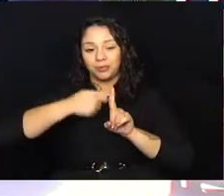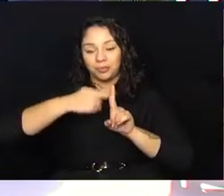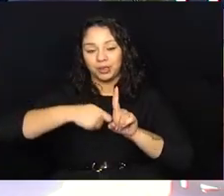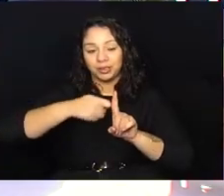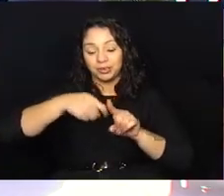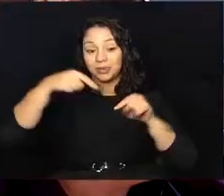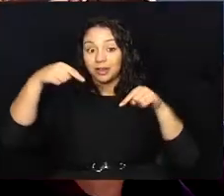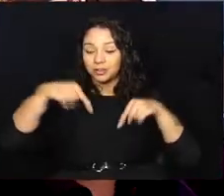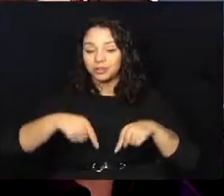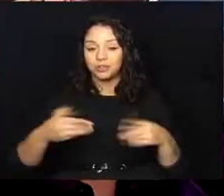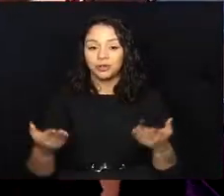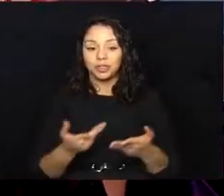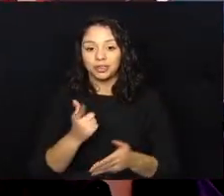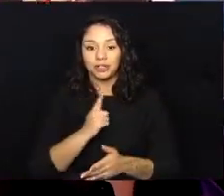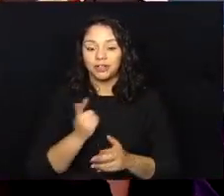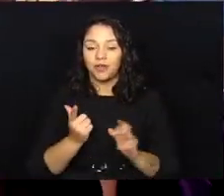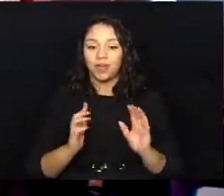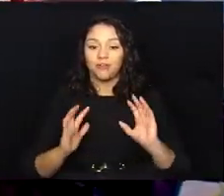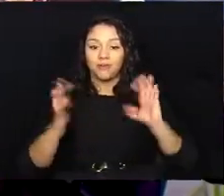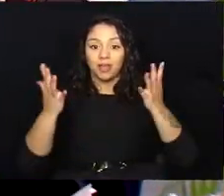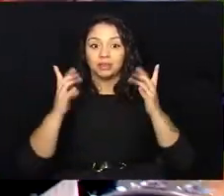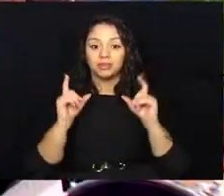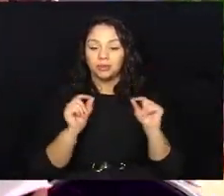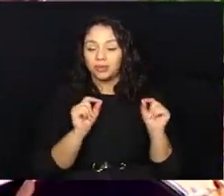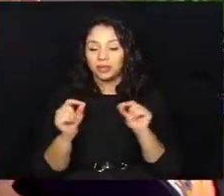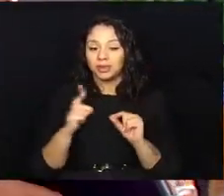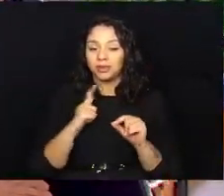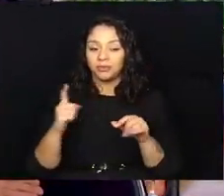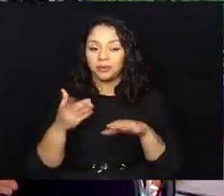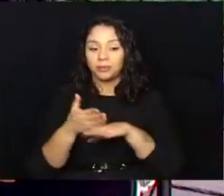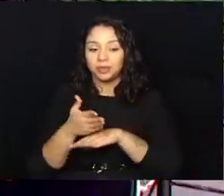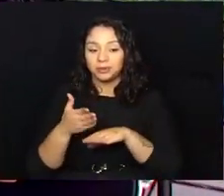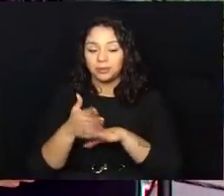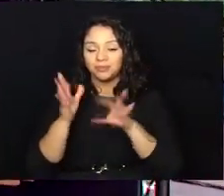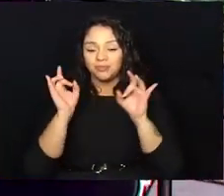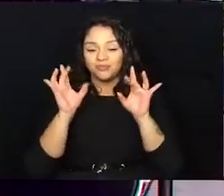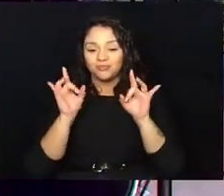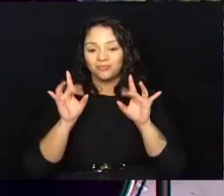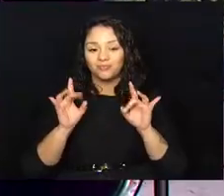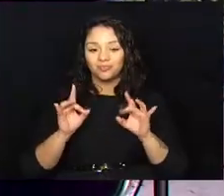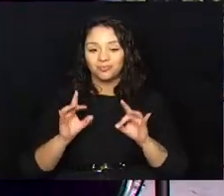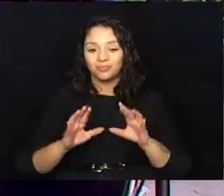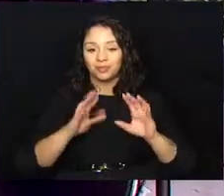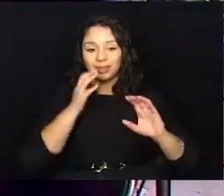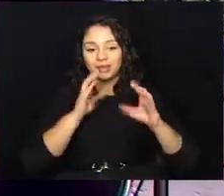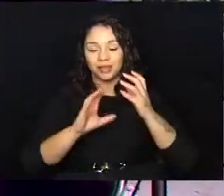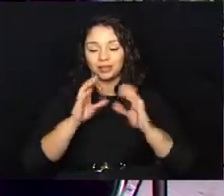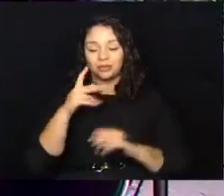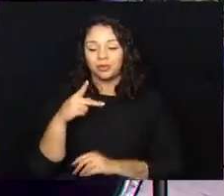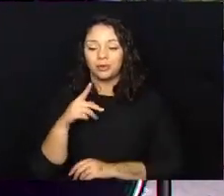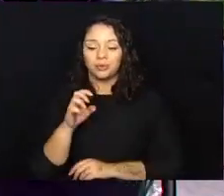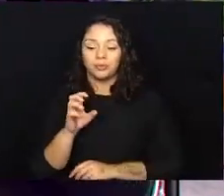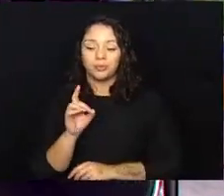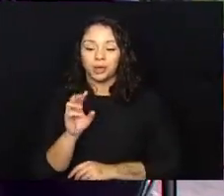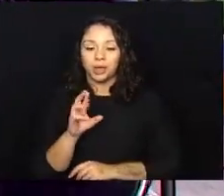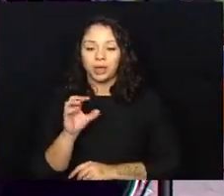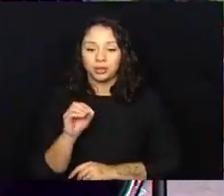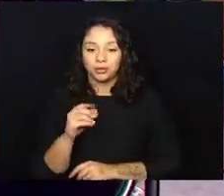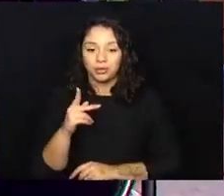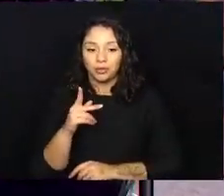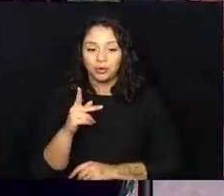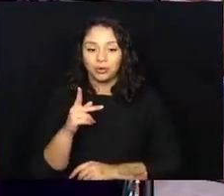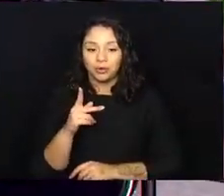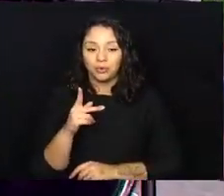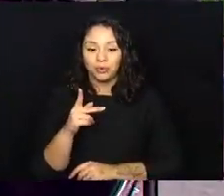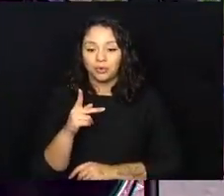cada mês. Nesta edição, a confraternização contou com a participação especial do cantor Pedro Moreto